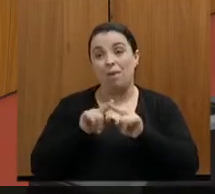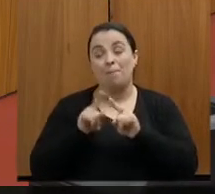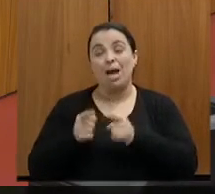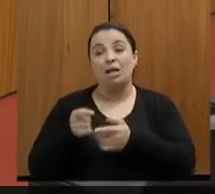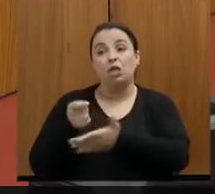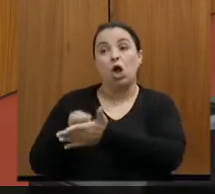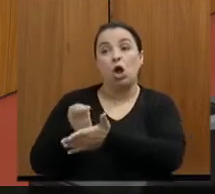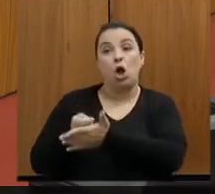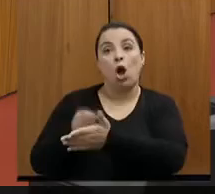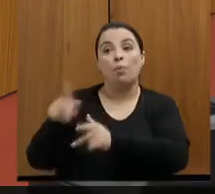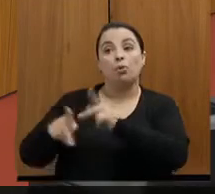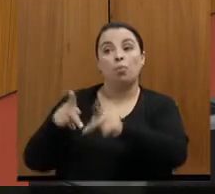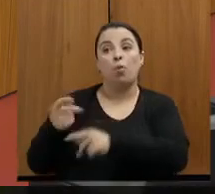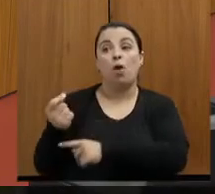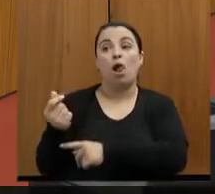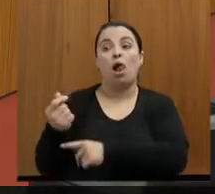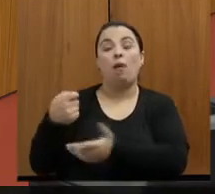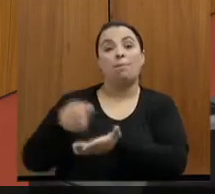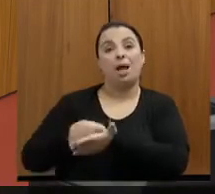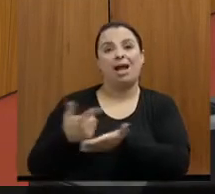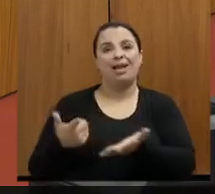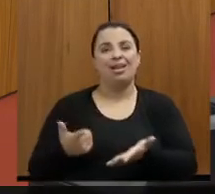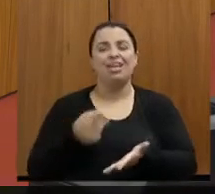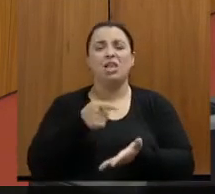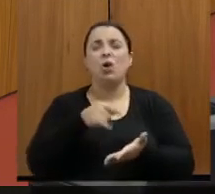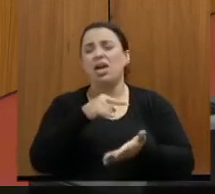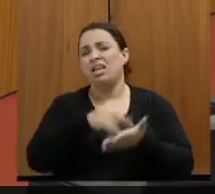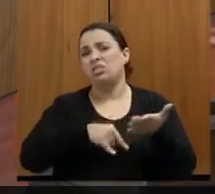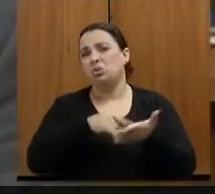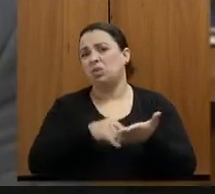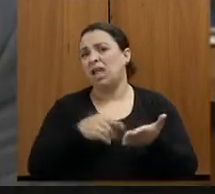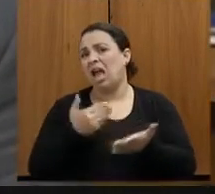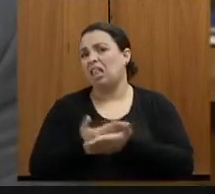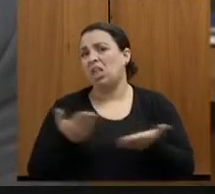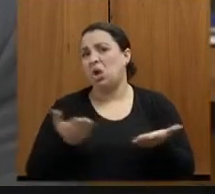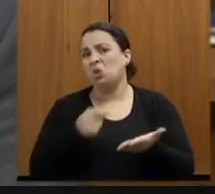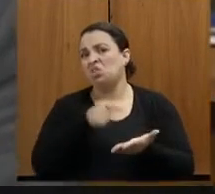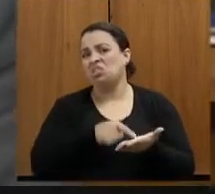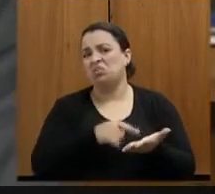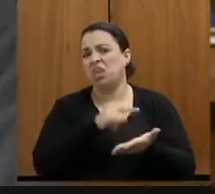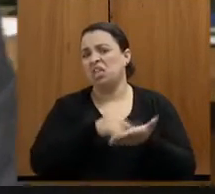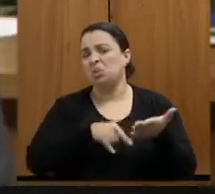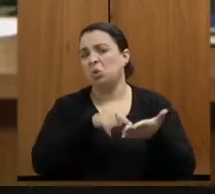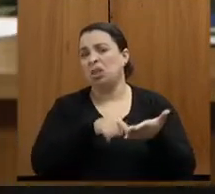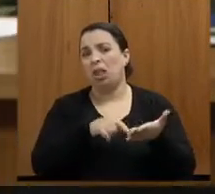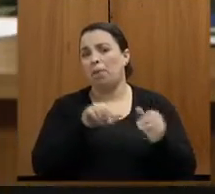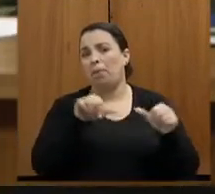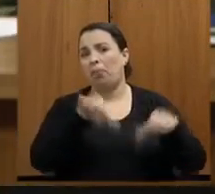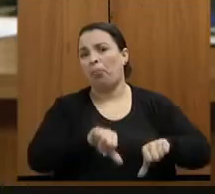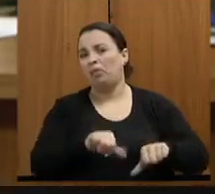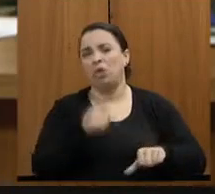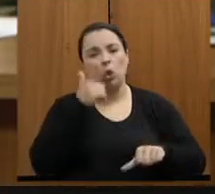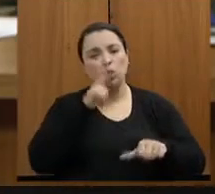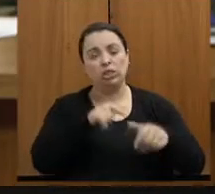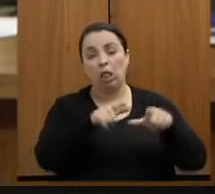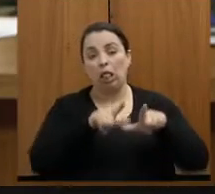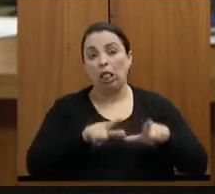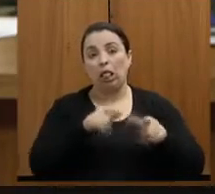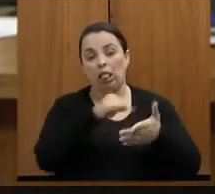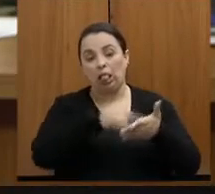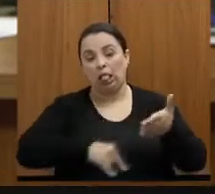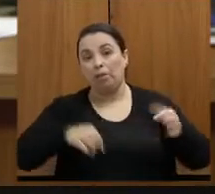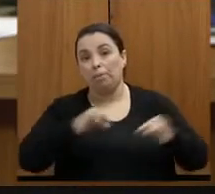o que, na verdade, são alguns contratos que, na verdade, até hoje, eu não vi nenhum que deu certo. Então, é importante fazer esse...